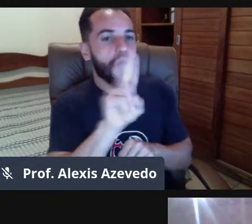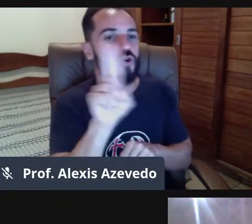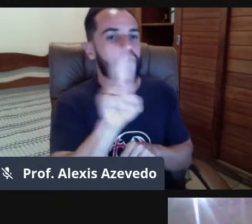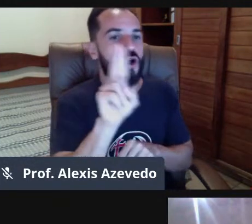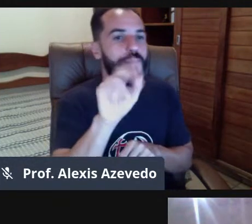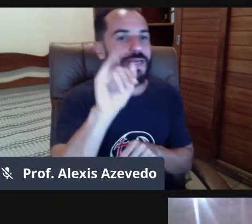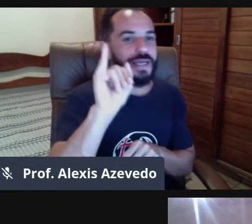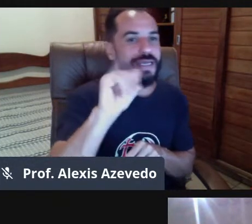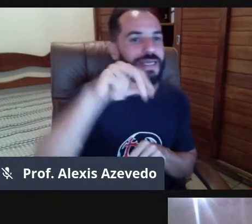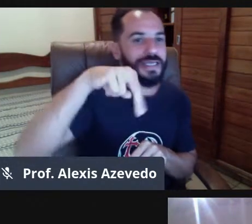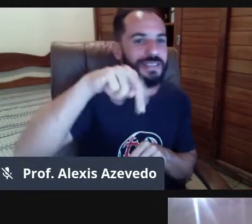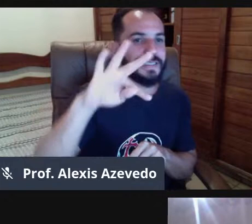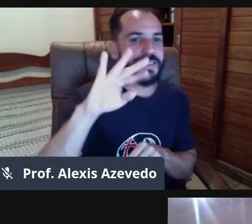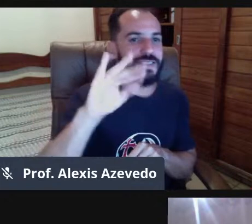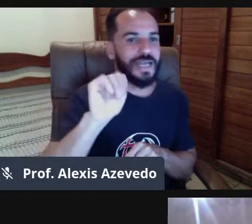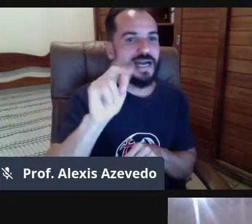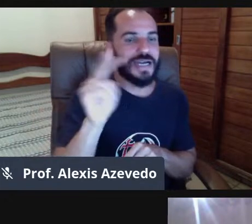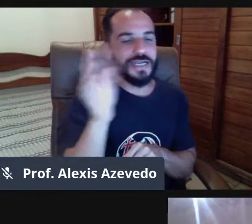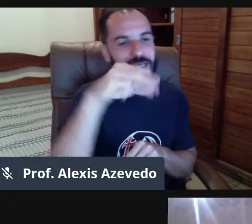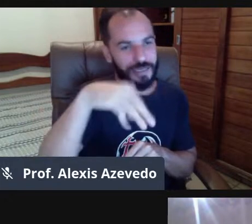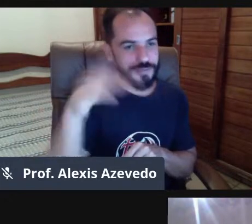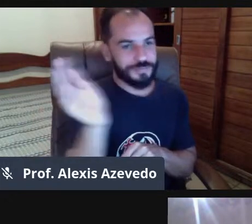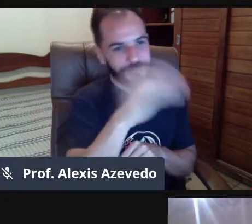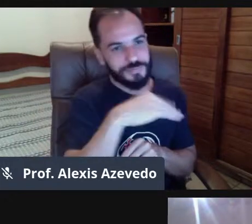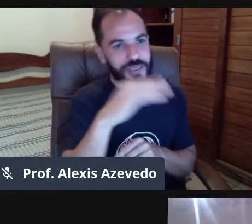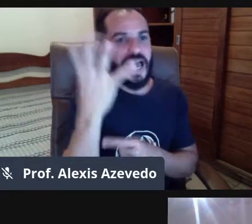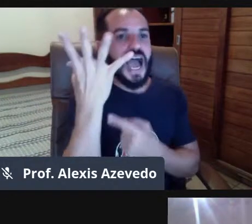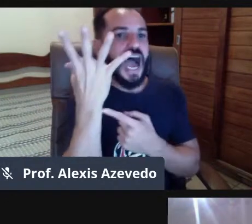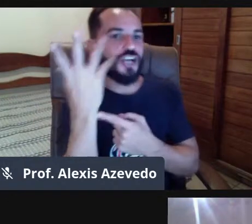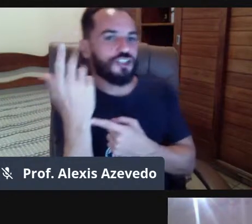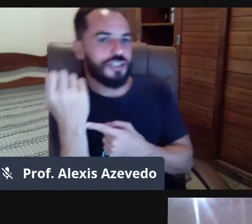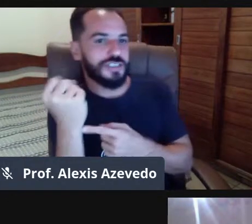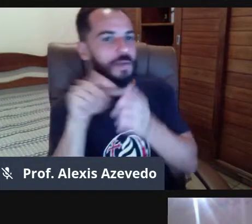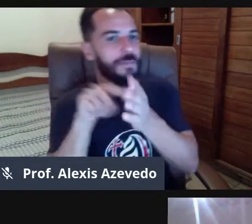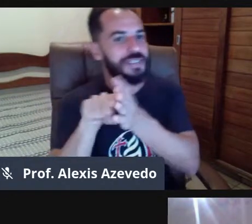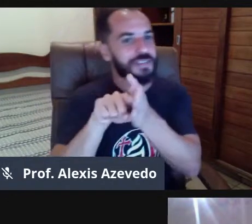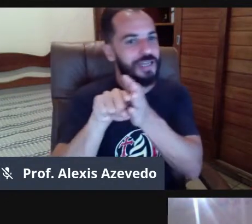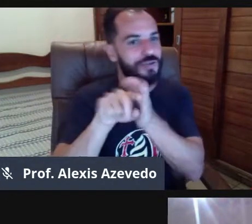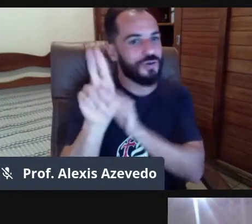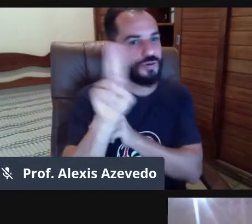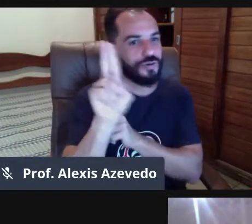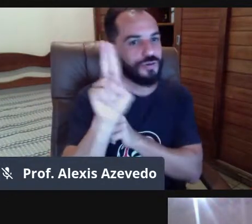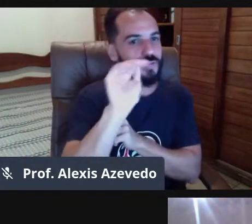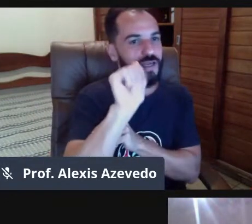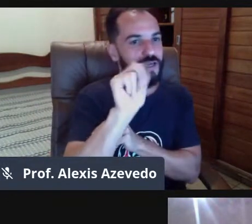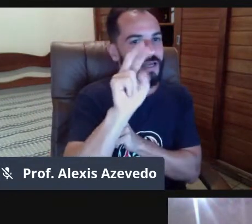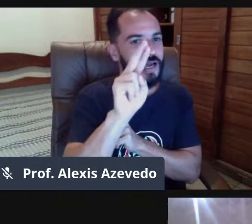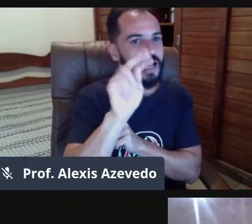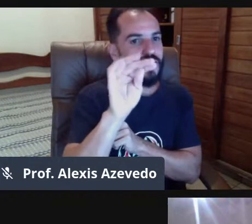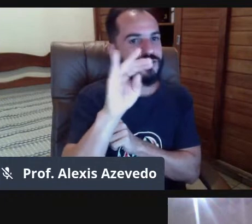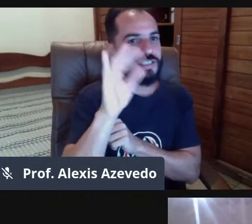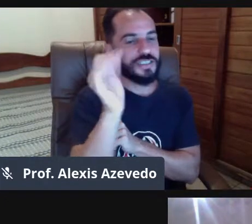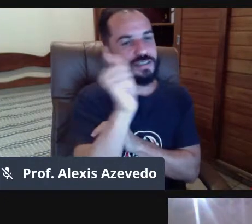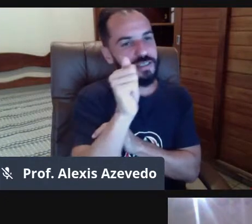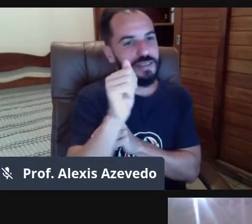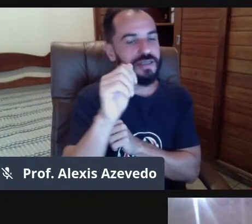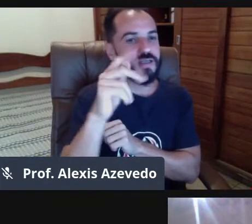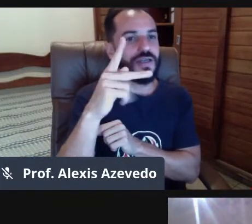professora Tereza Portes, uma outra proposta. E o modo remoto é a escola na